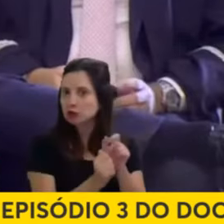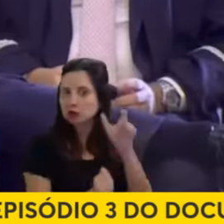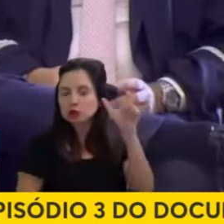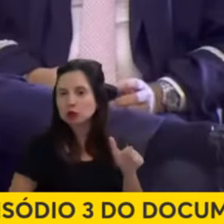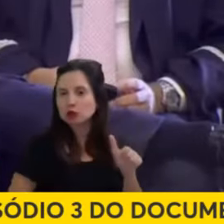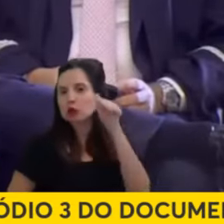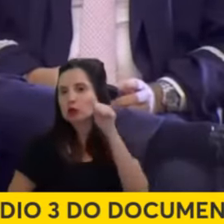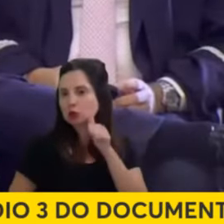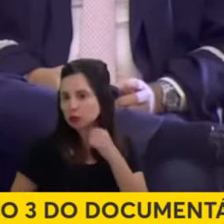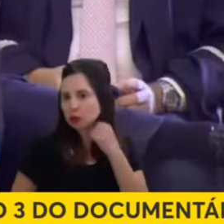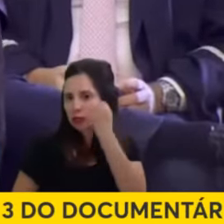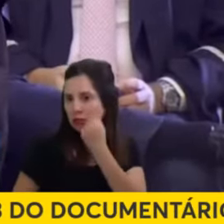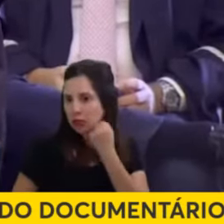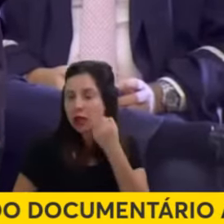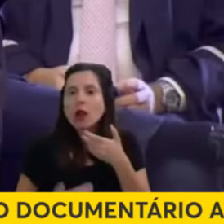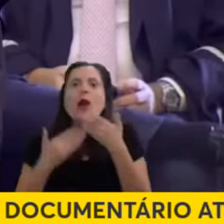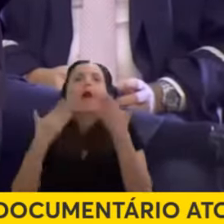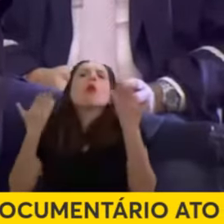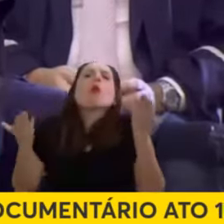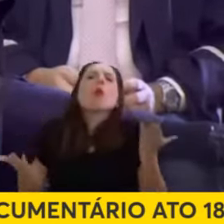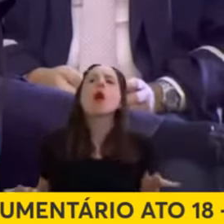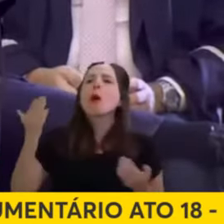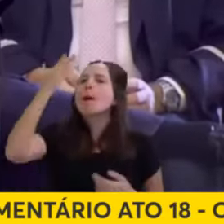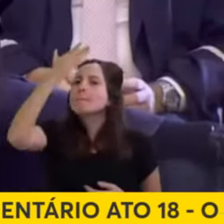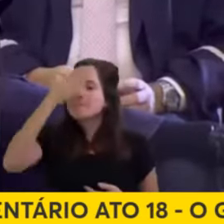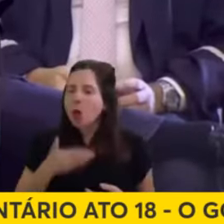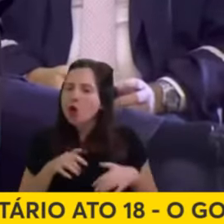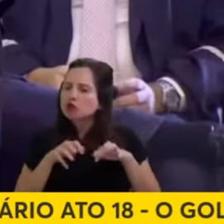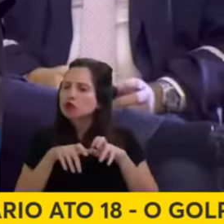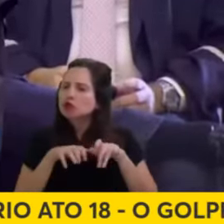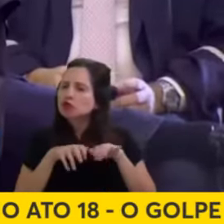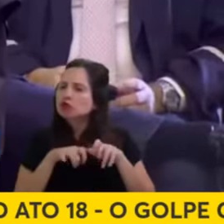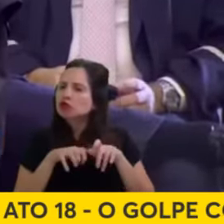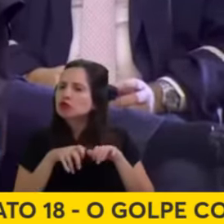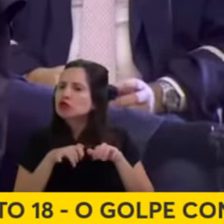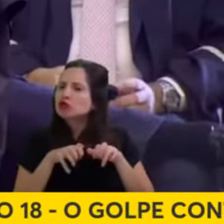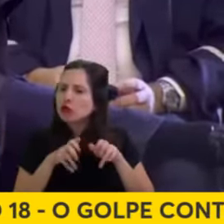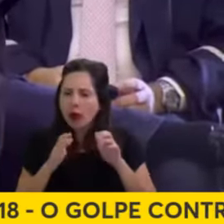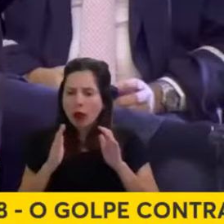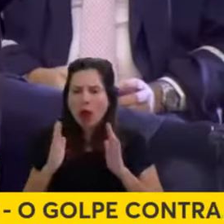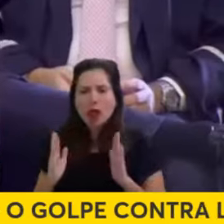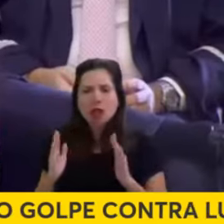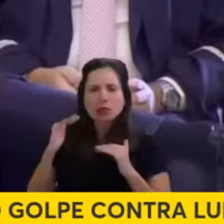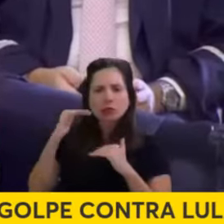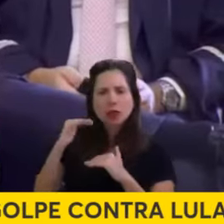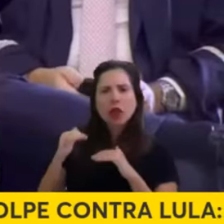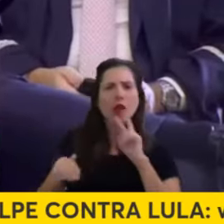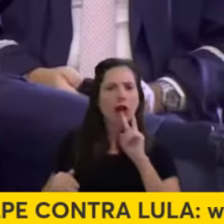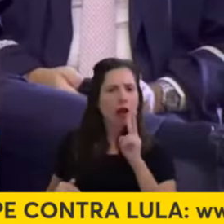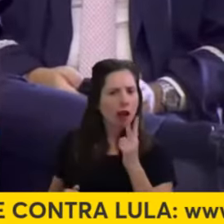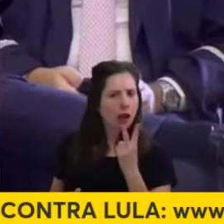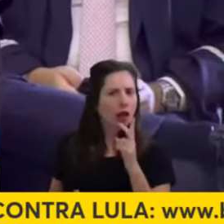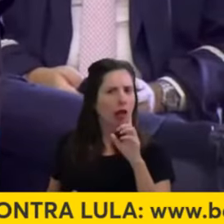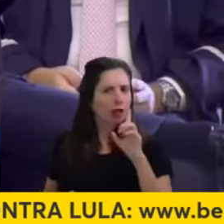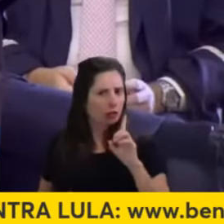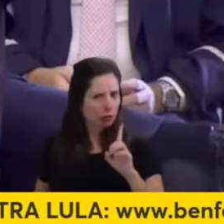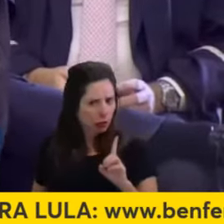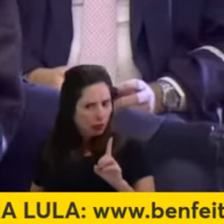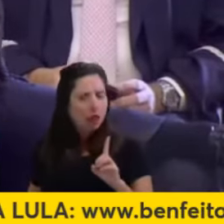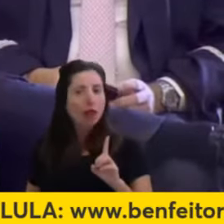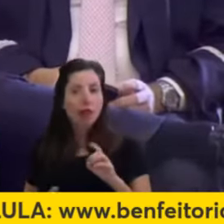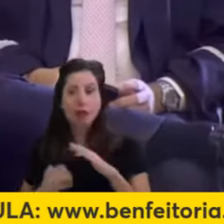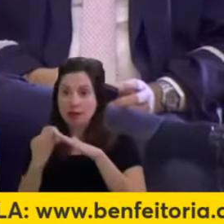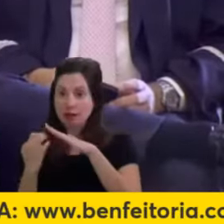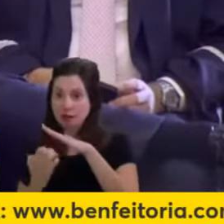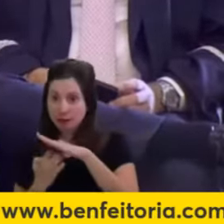trazer lá um HD da empresa que prestou Assessoria eh eh de de campanha para ela assessoria de pré-campanha para ela dizendo